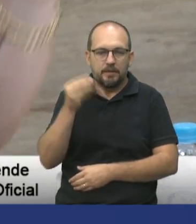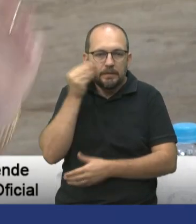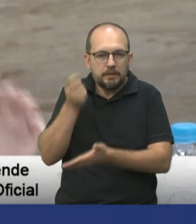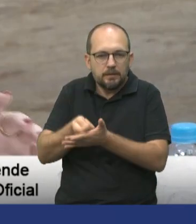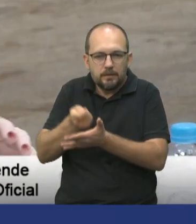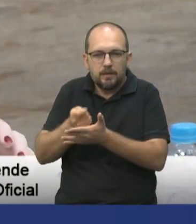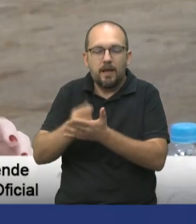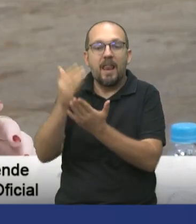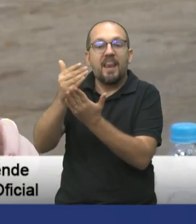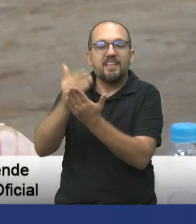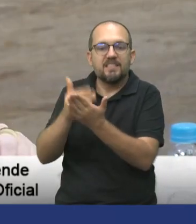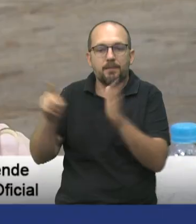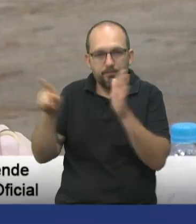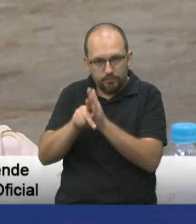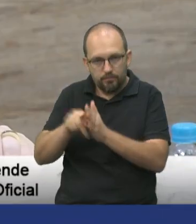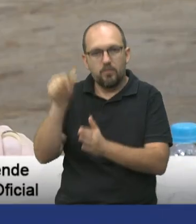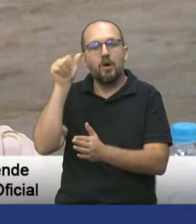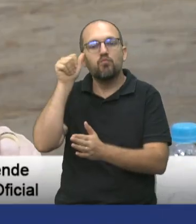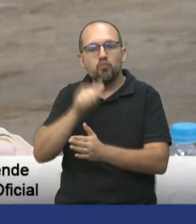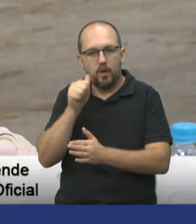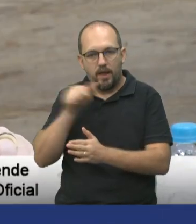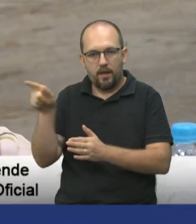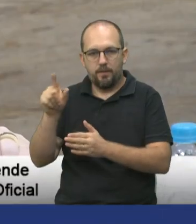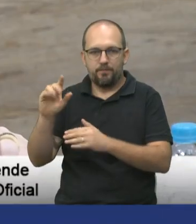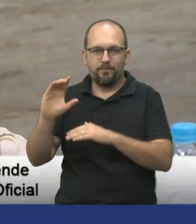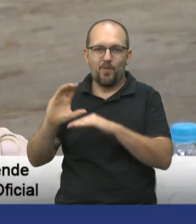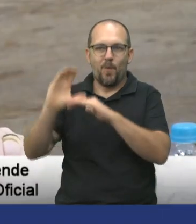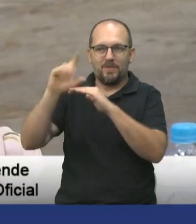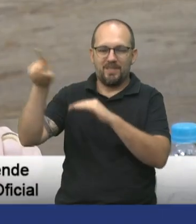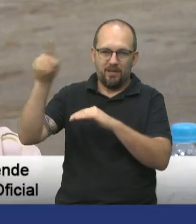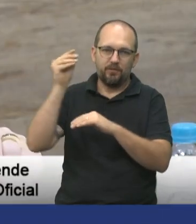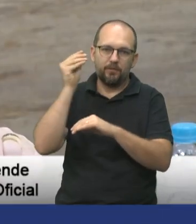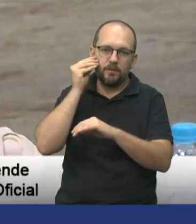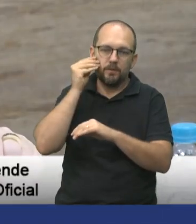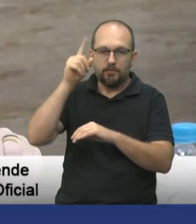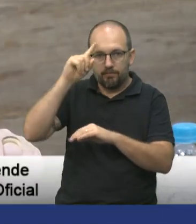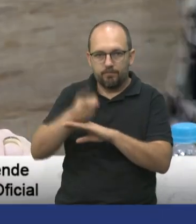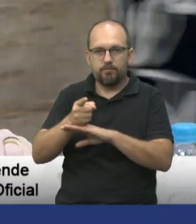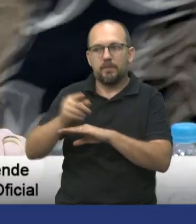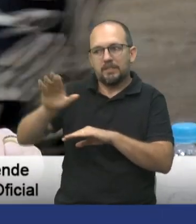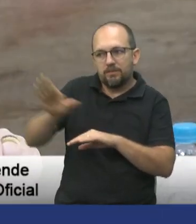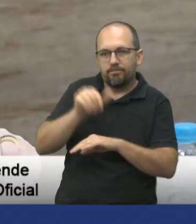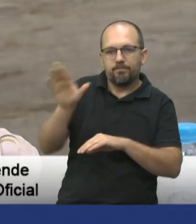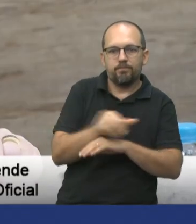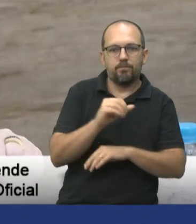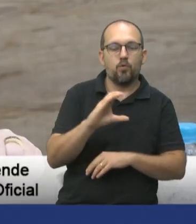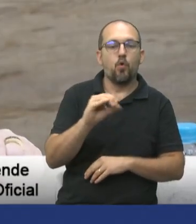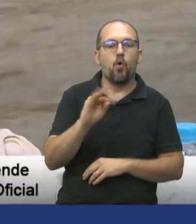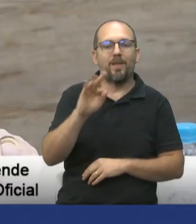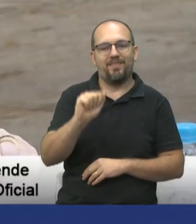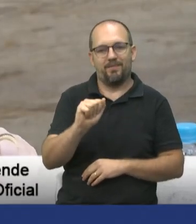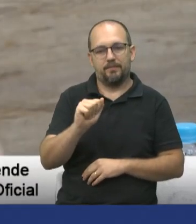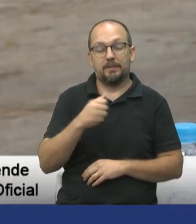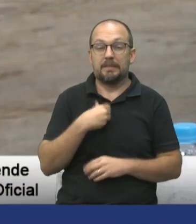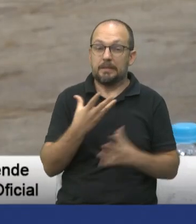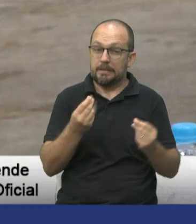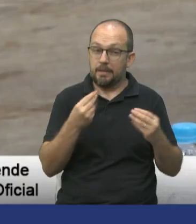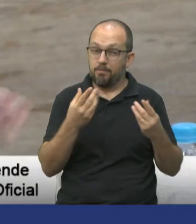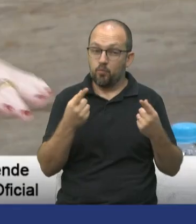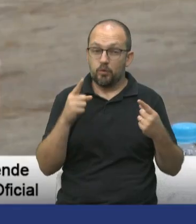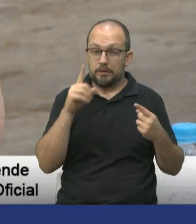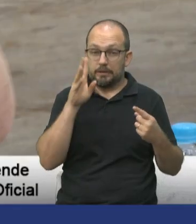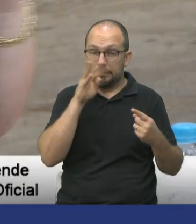Justiça, o órgão maior que cuida disso, determina para que a gente possa trazer cota. E há muita resistência, né, no que